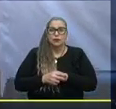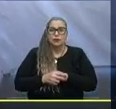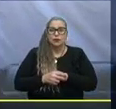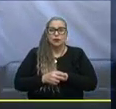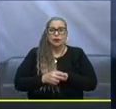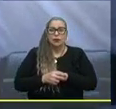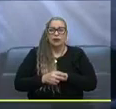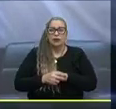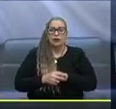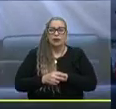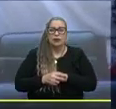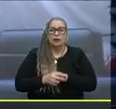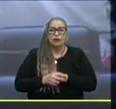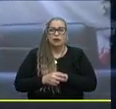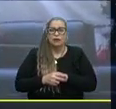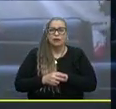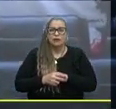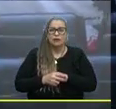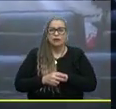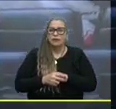acho que uma coisa,